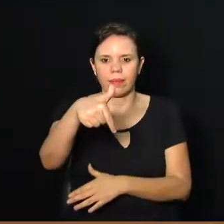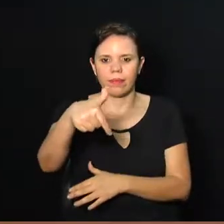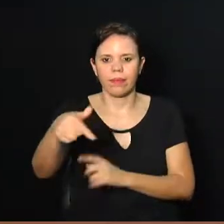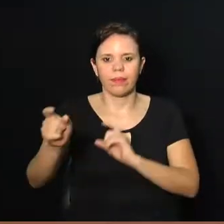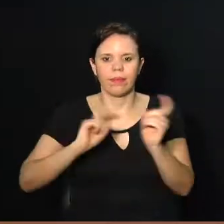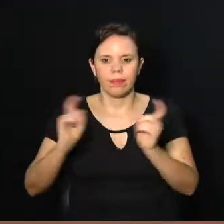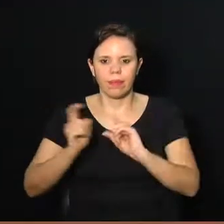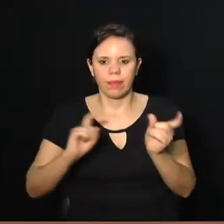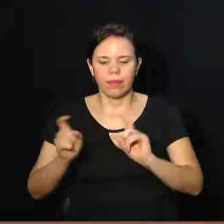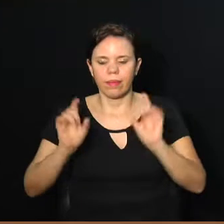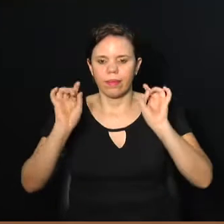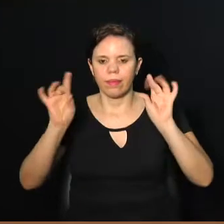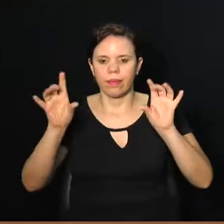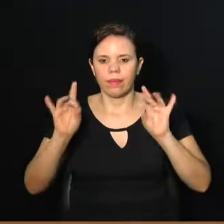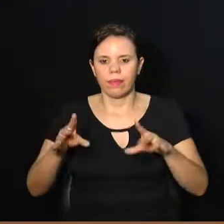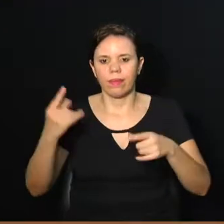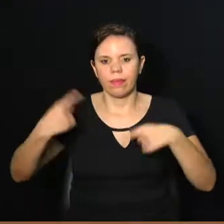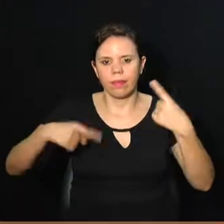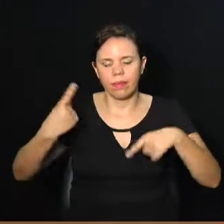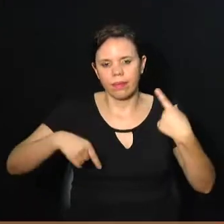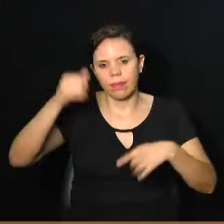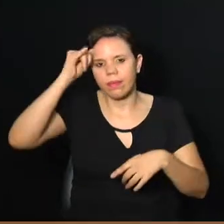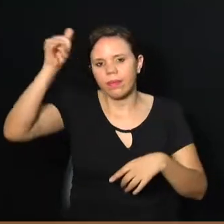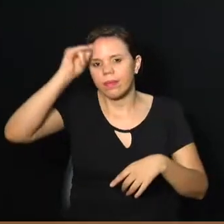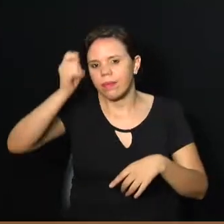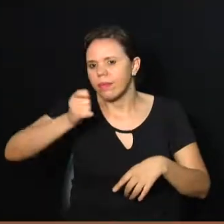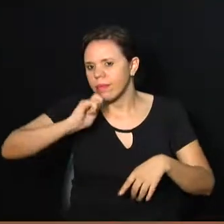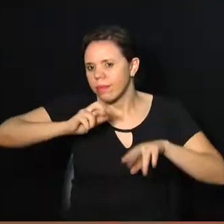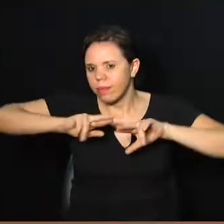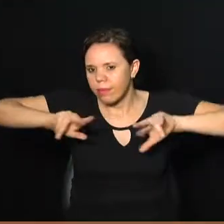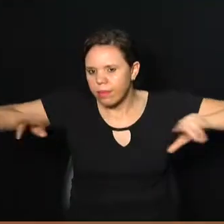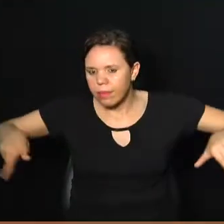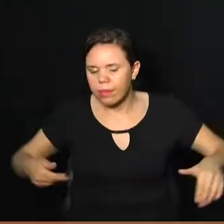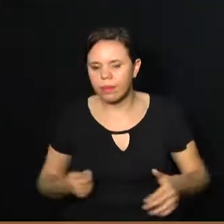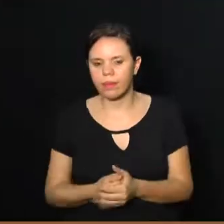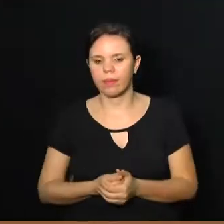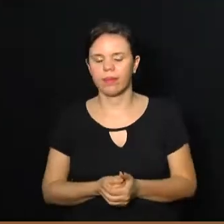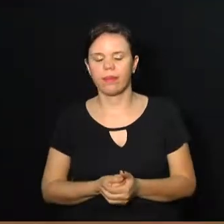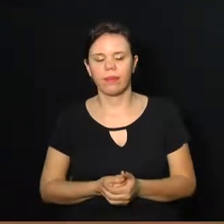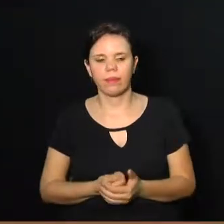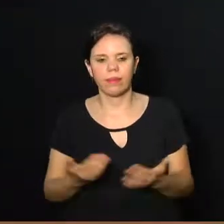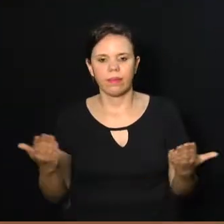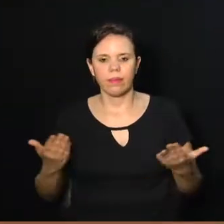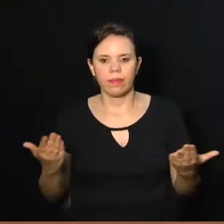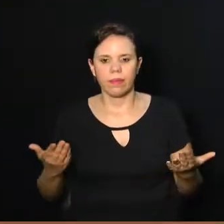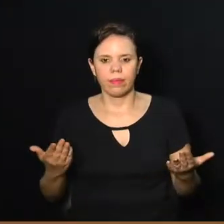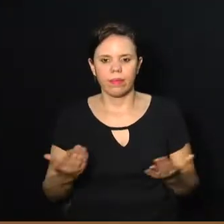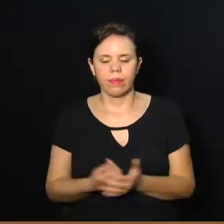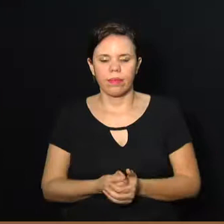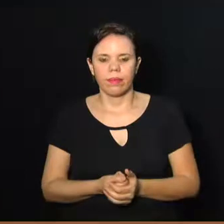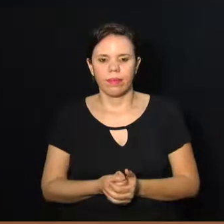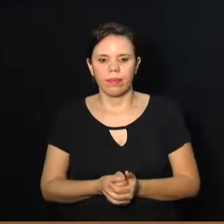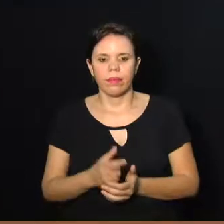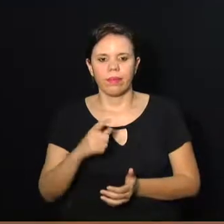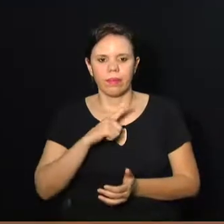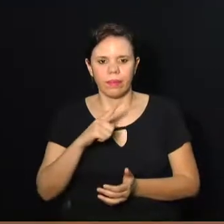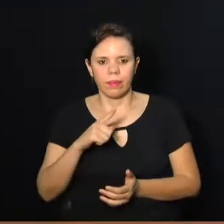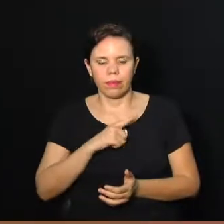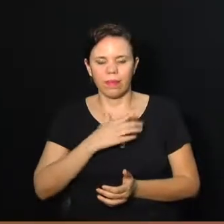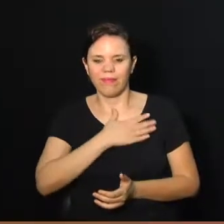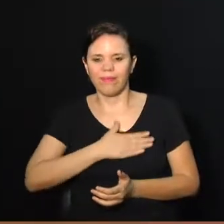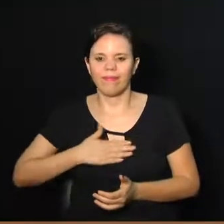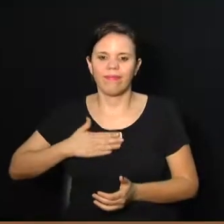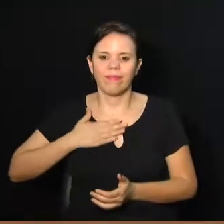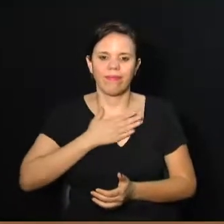da Comissão de Políticas de Prevenção às Drogas, né? E hoje eu tenho aí o grande prazer de